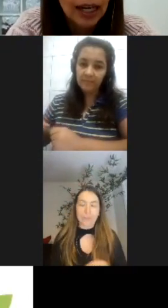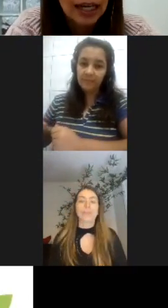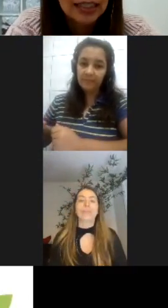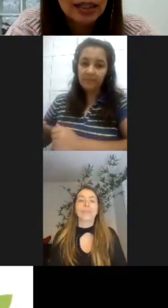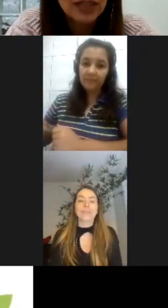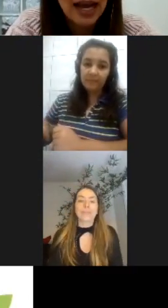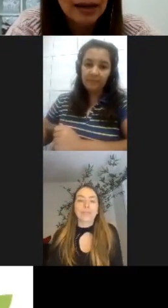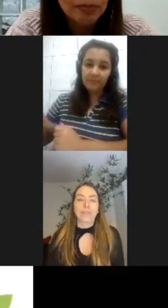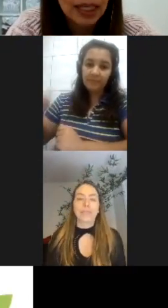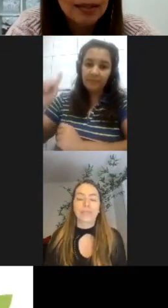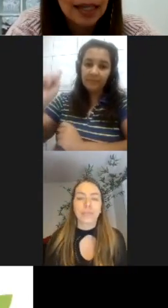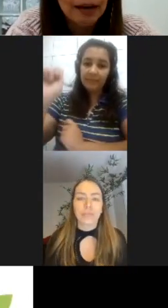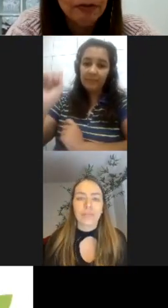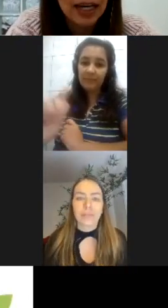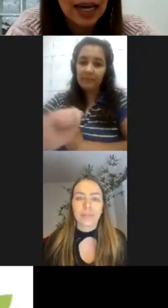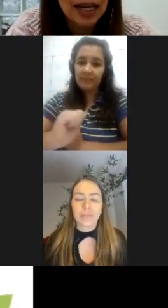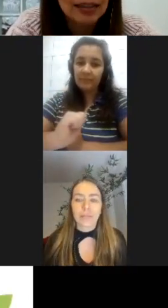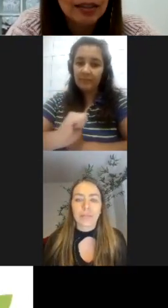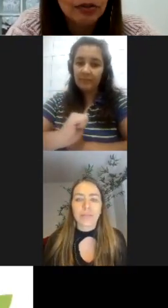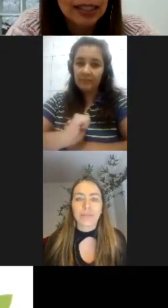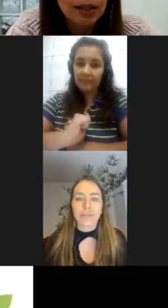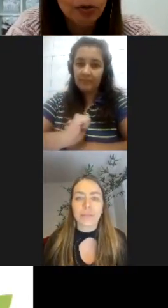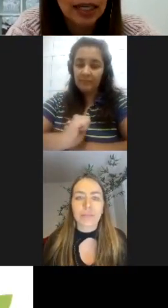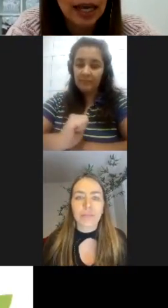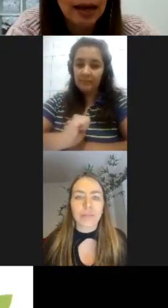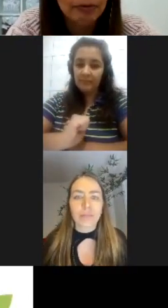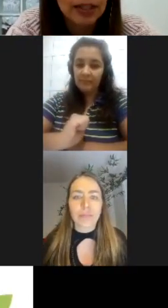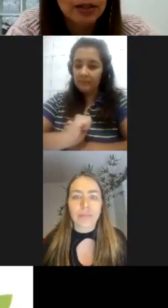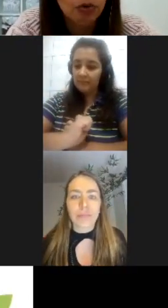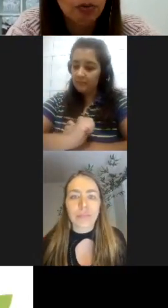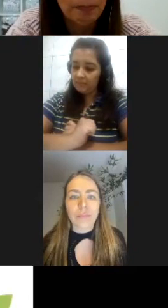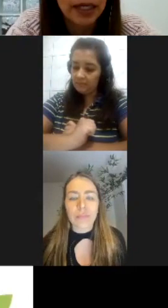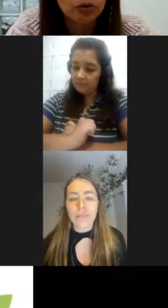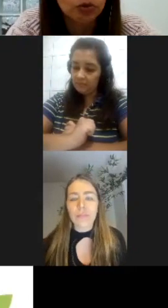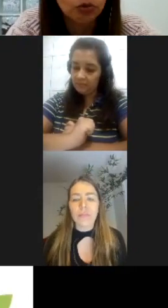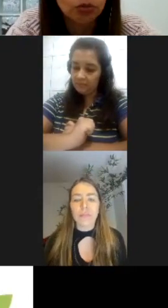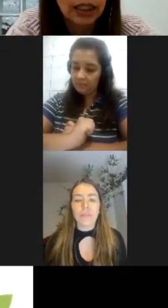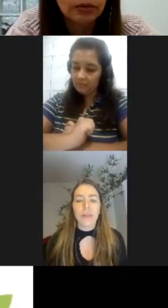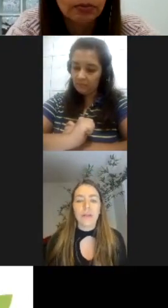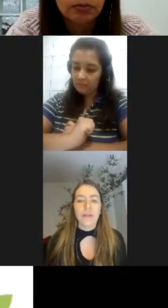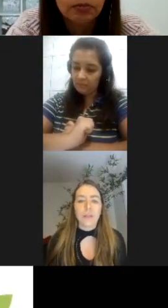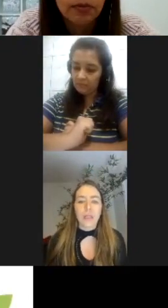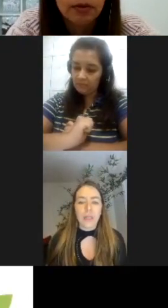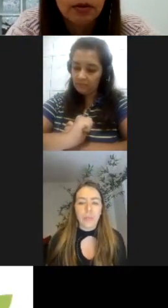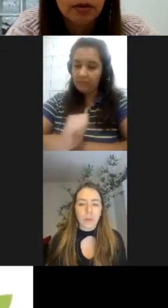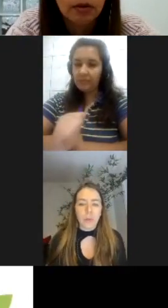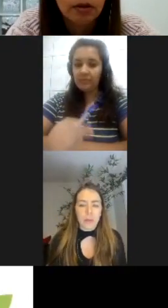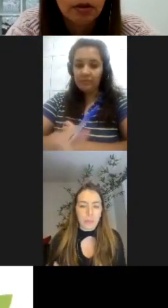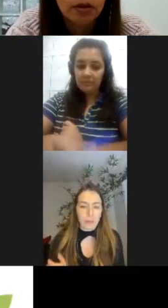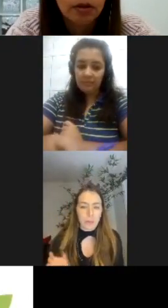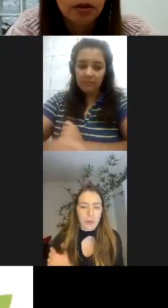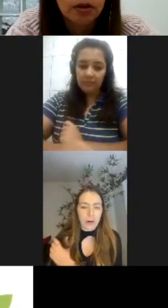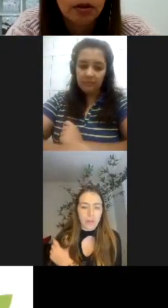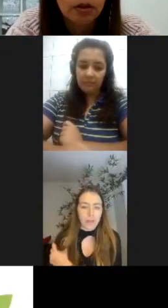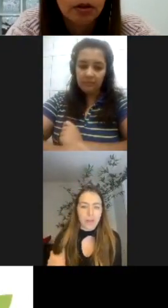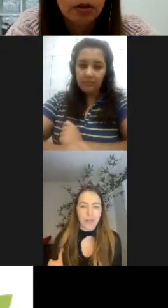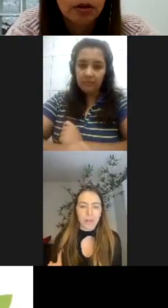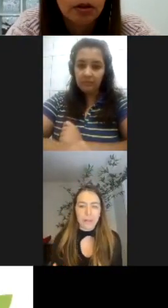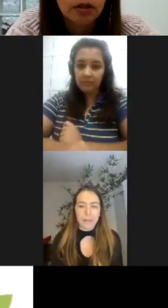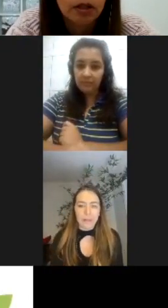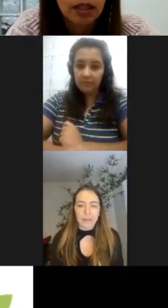novo. Então, Dé, o que você quer falar antes de ver se alguém quer fazer alguma pergunta? Você liberou